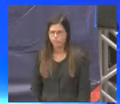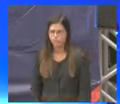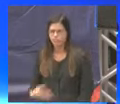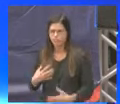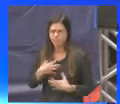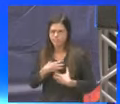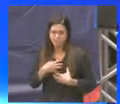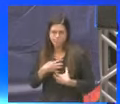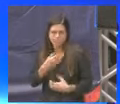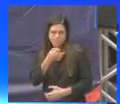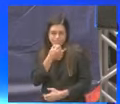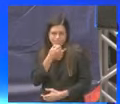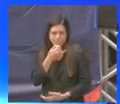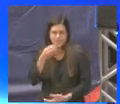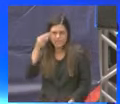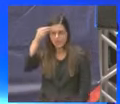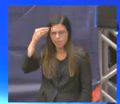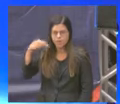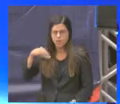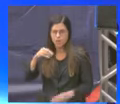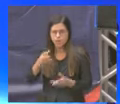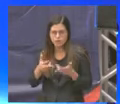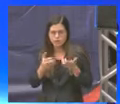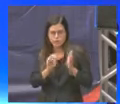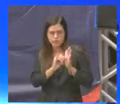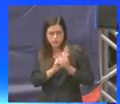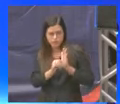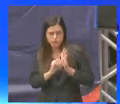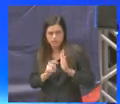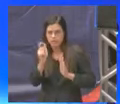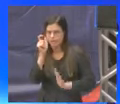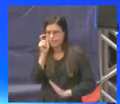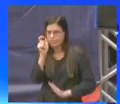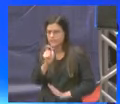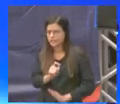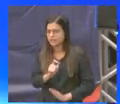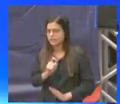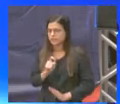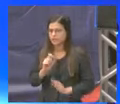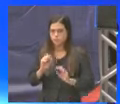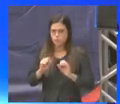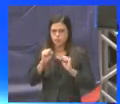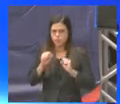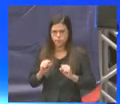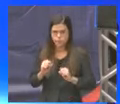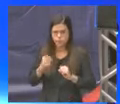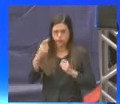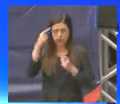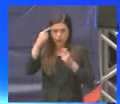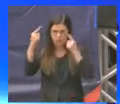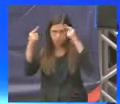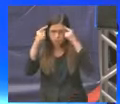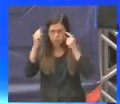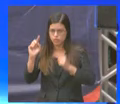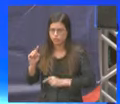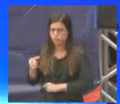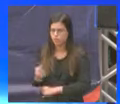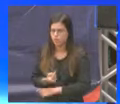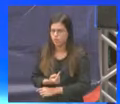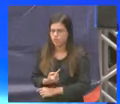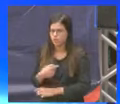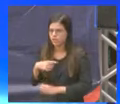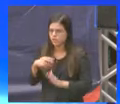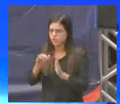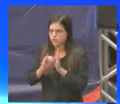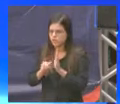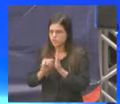frustrada quando vejo editais muito interessantes que podiam trazer a nossa criatividade, tirando ideias. Tem editais